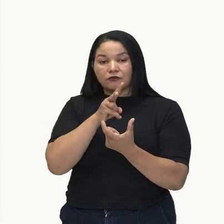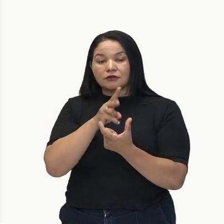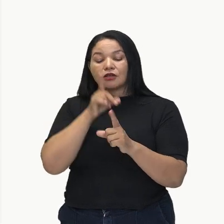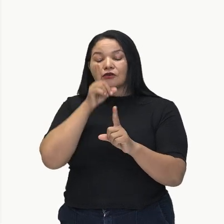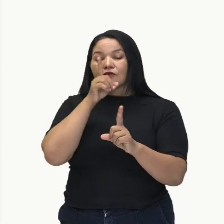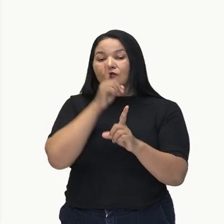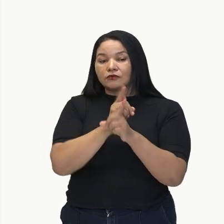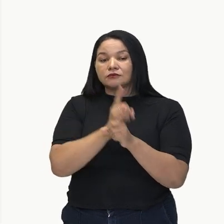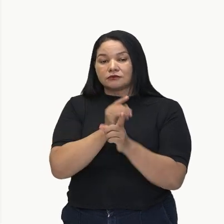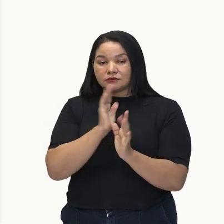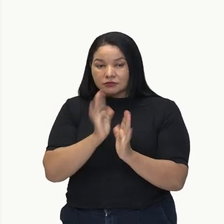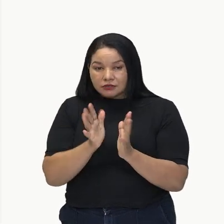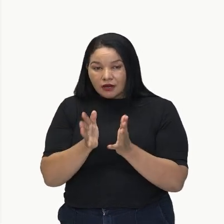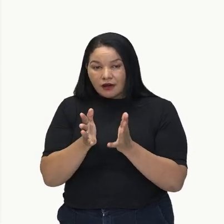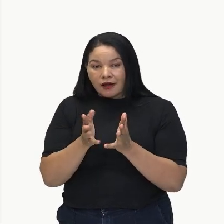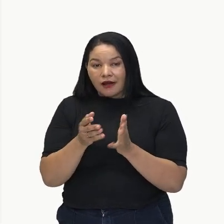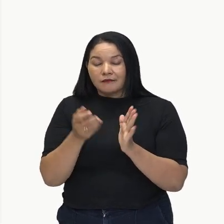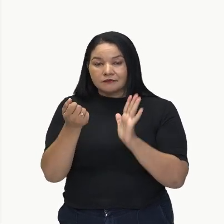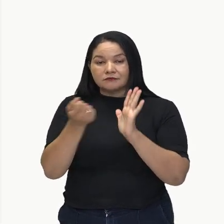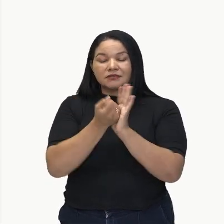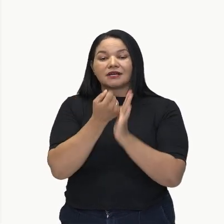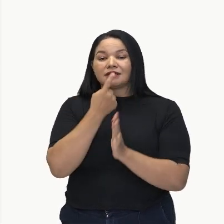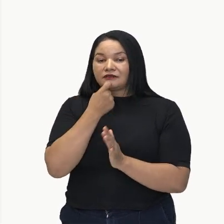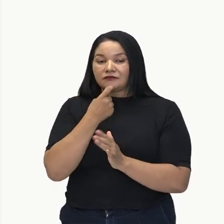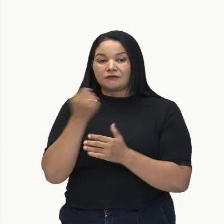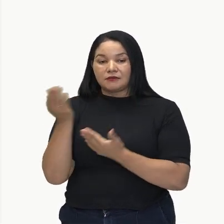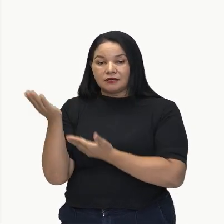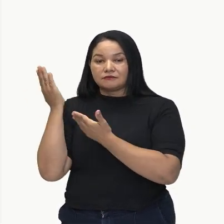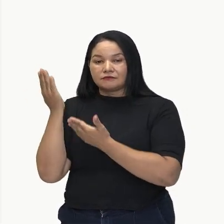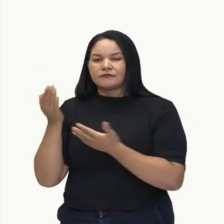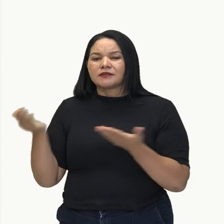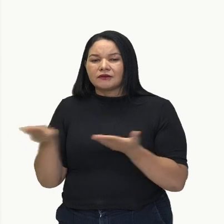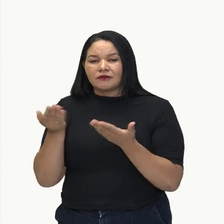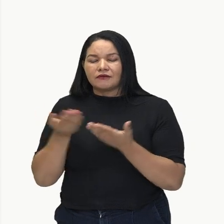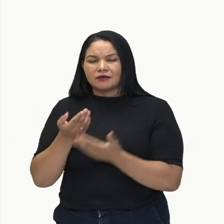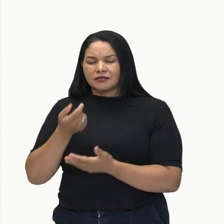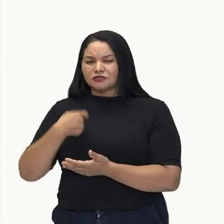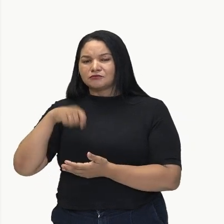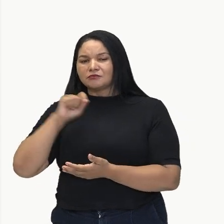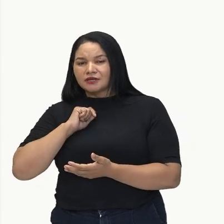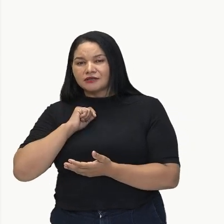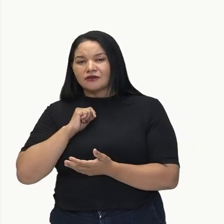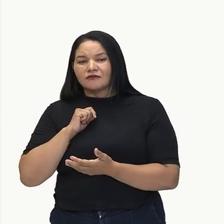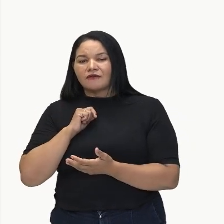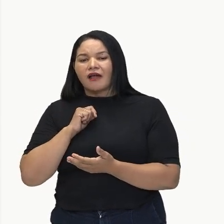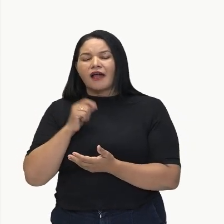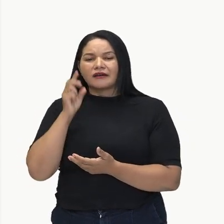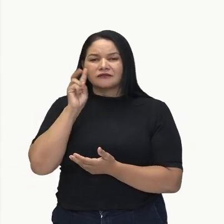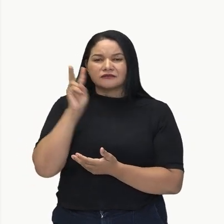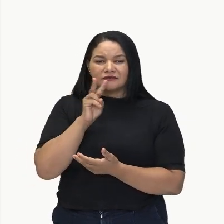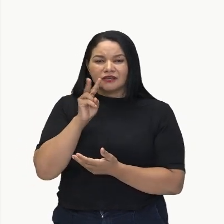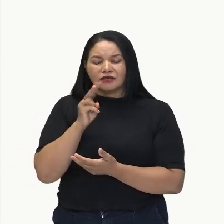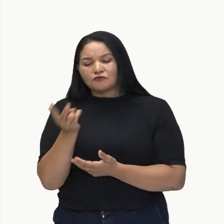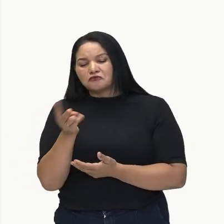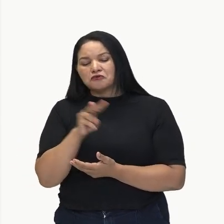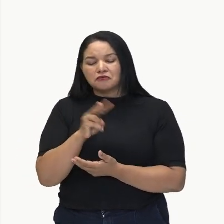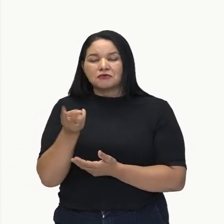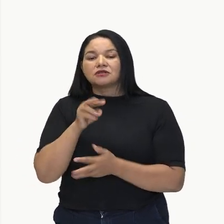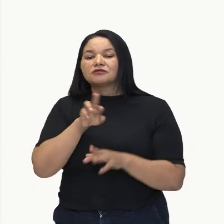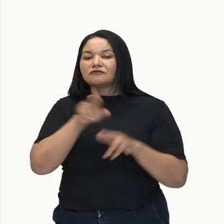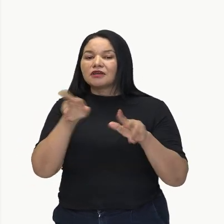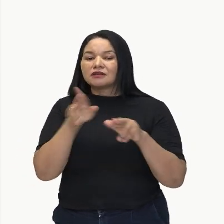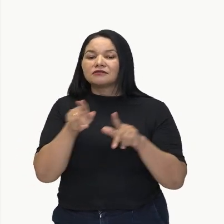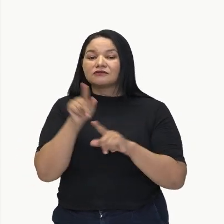identificada. Agora nós vamos para o espanhol verificar a diferença entre essas sílabas tônicas.